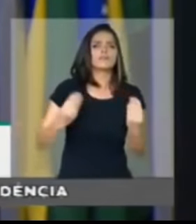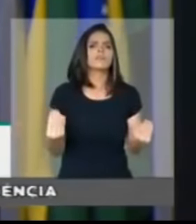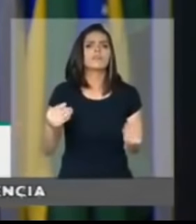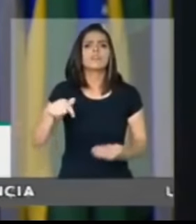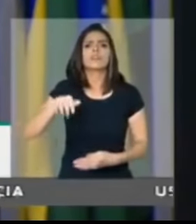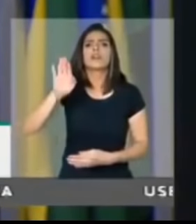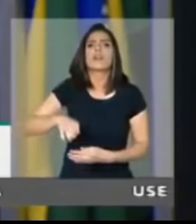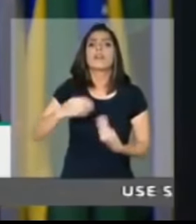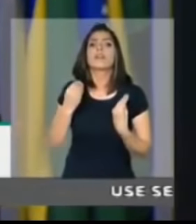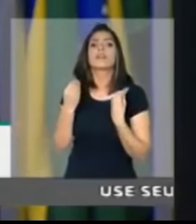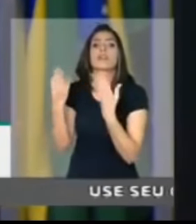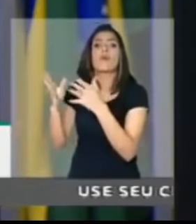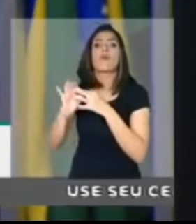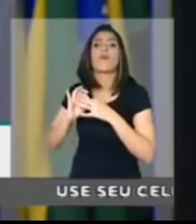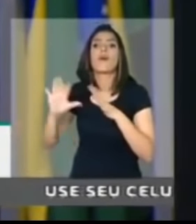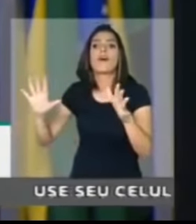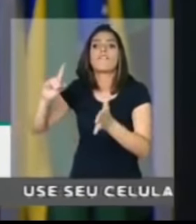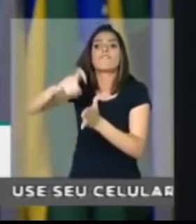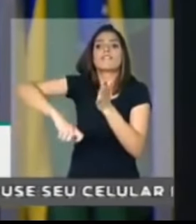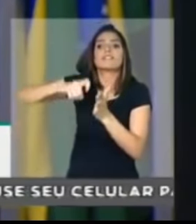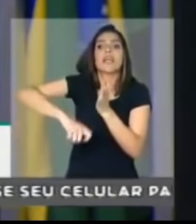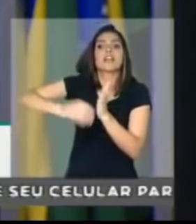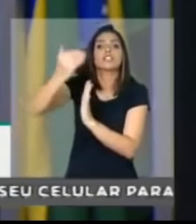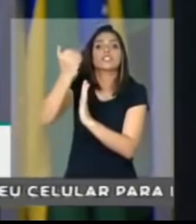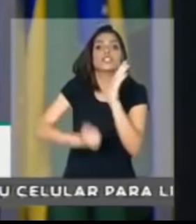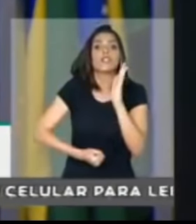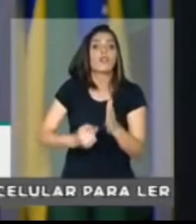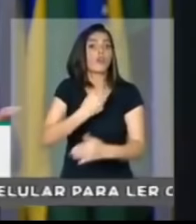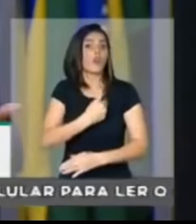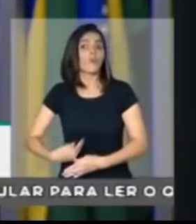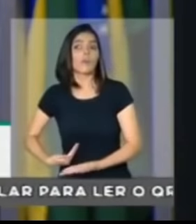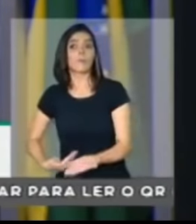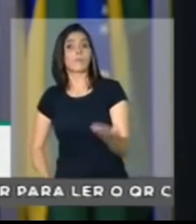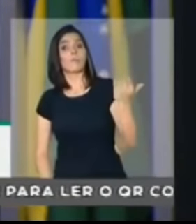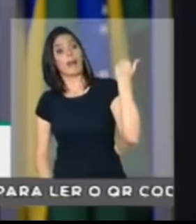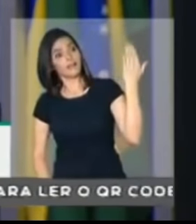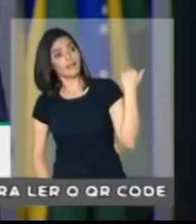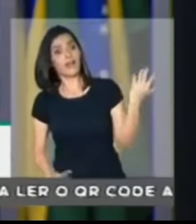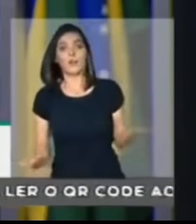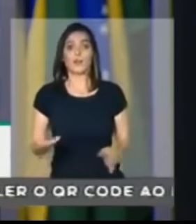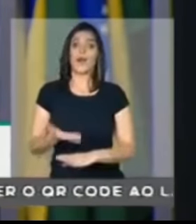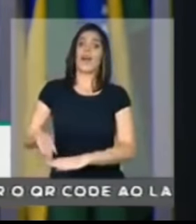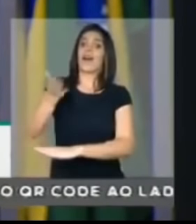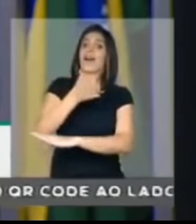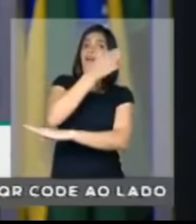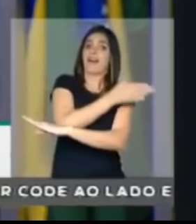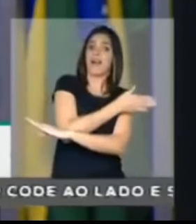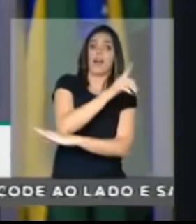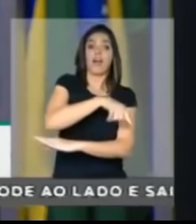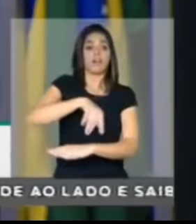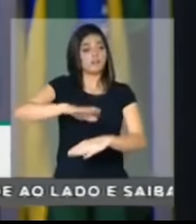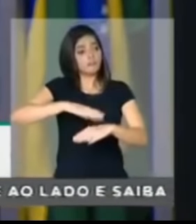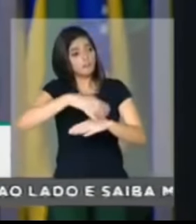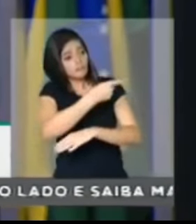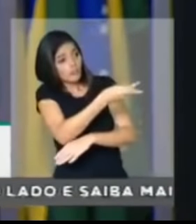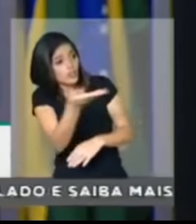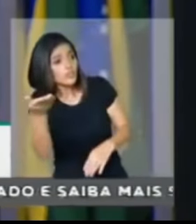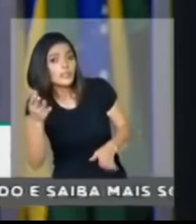concedeu as isenções fiscais? Foram os governos passados, justamente integrados pelos